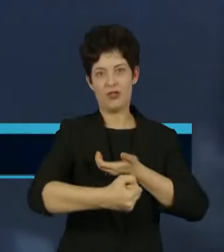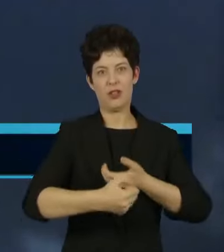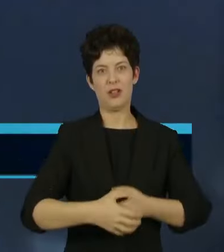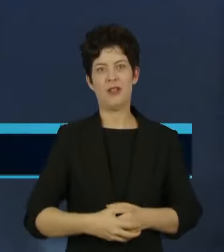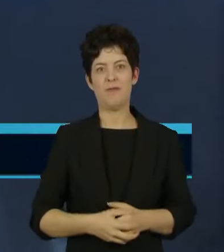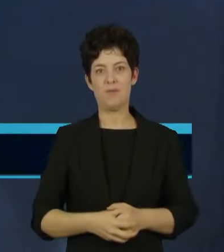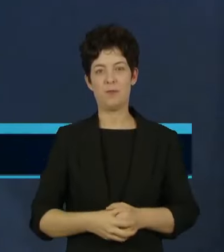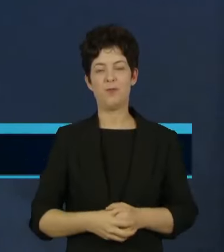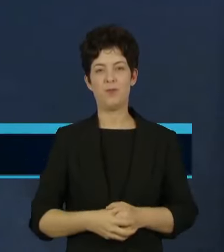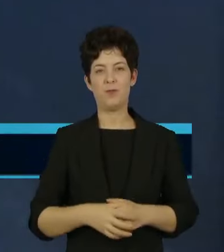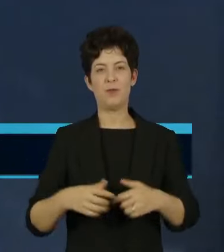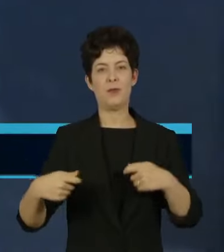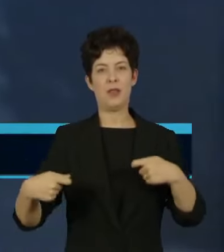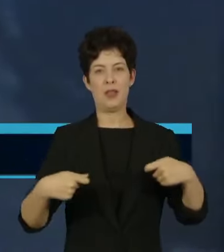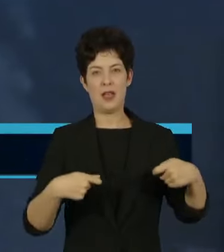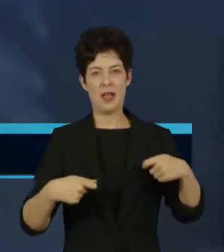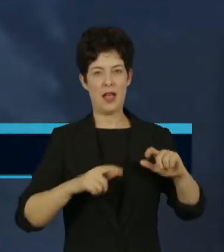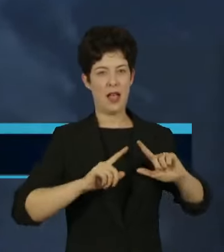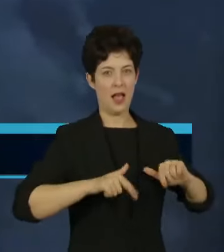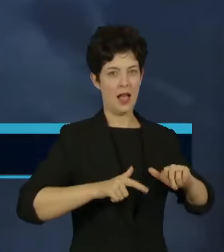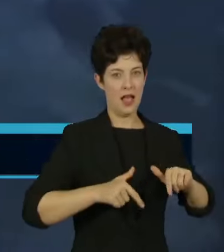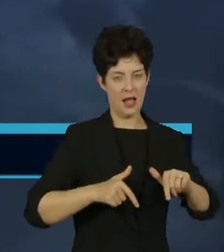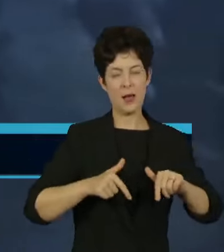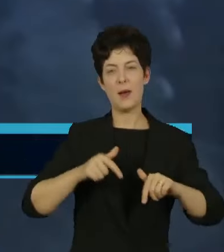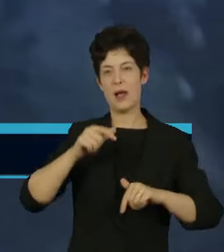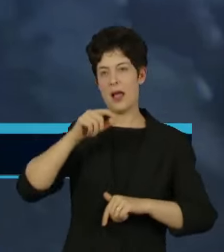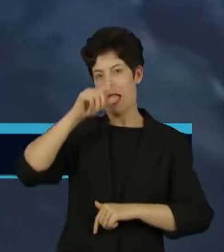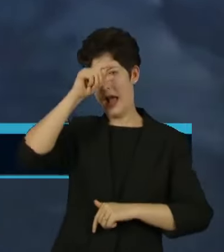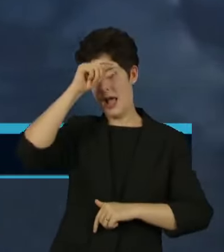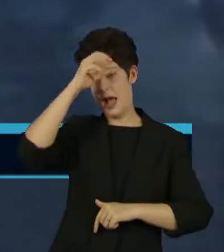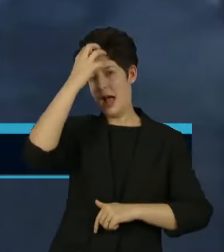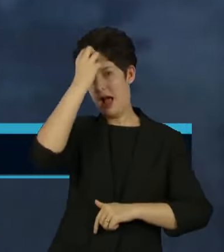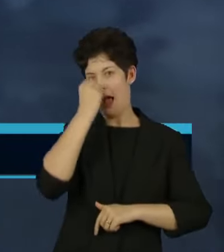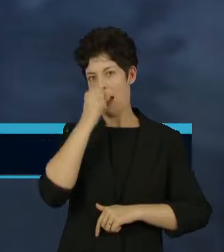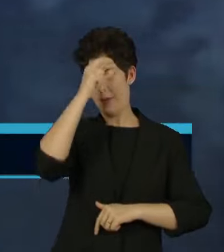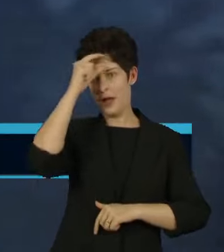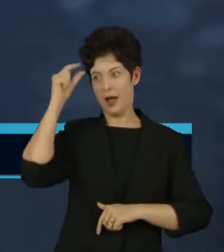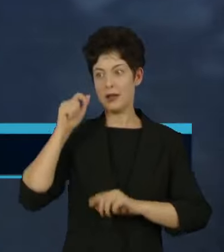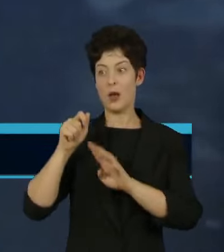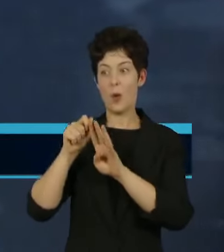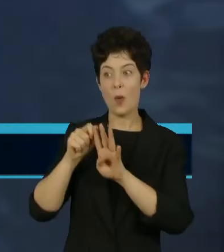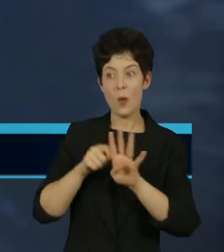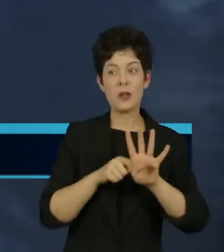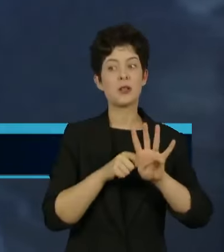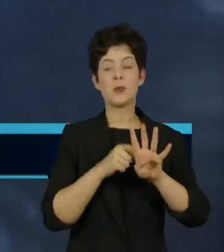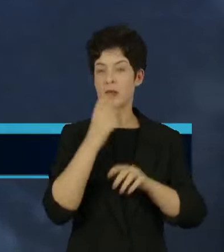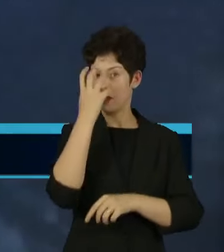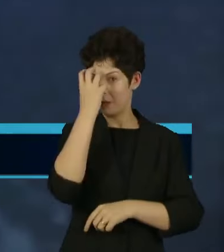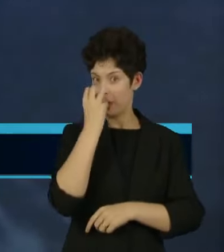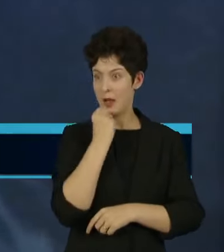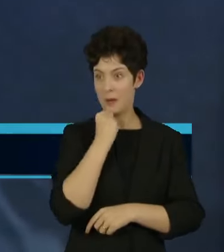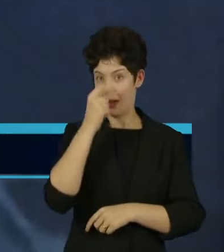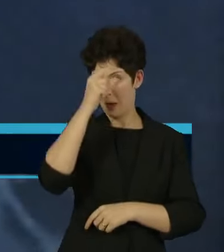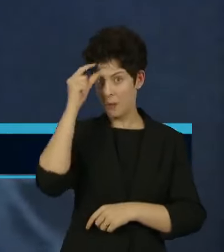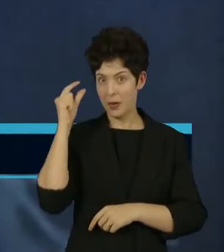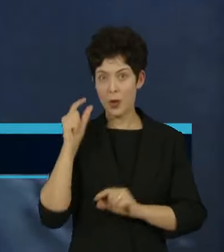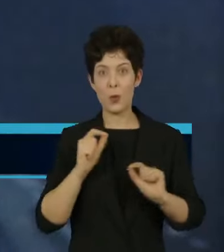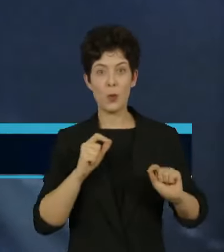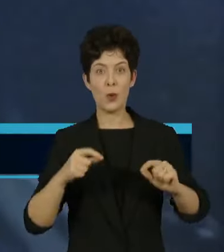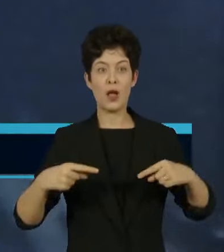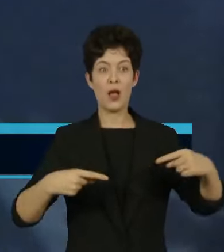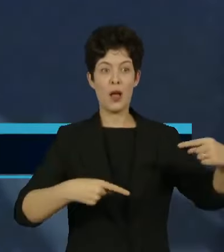a guerra entre Israel e ramas completa hoje 4 meses e segue distante de um cessar fogo a contraproposta do grupo